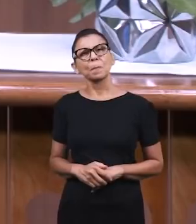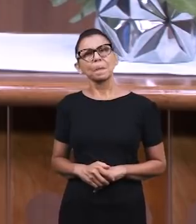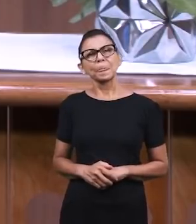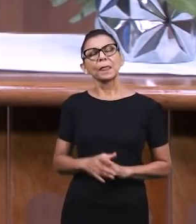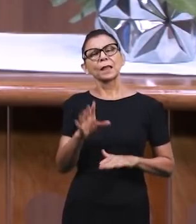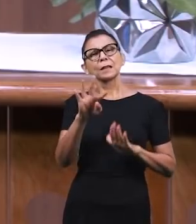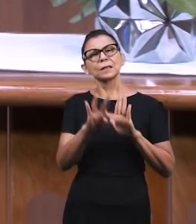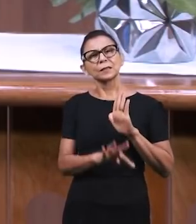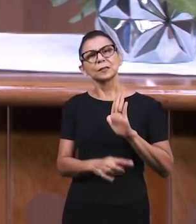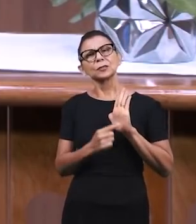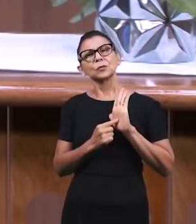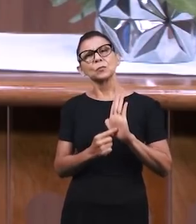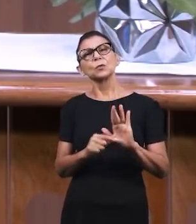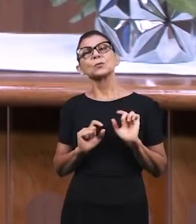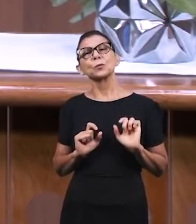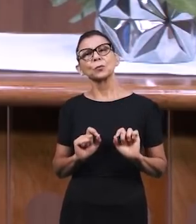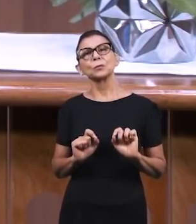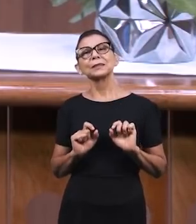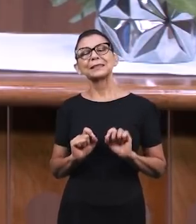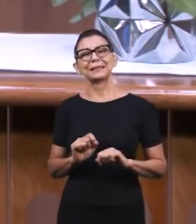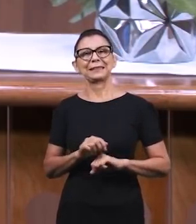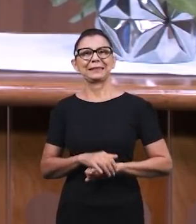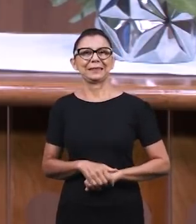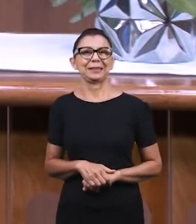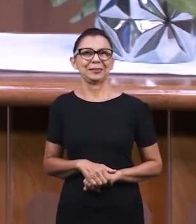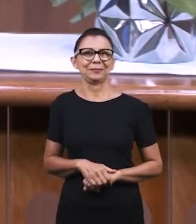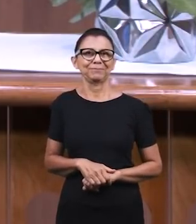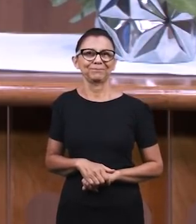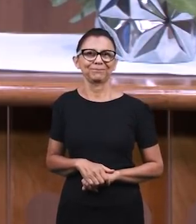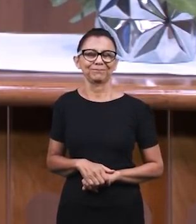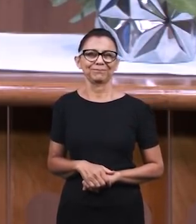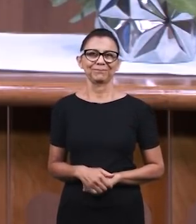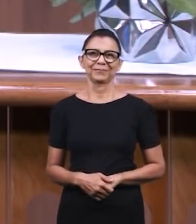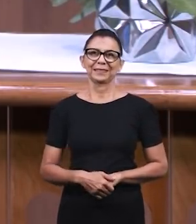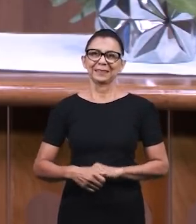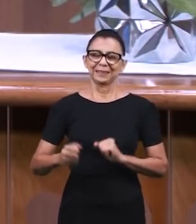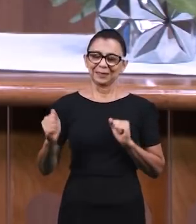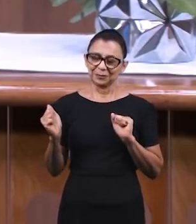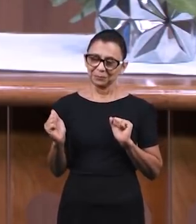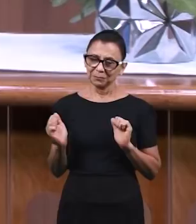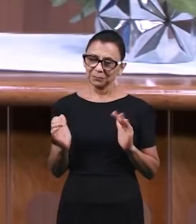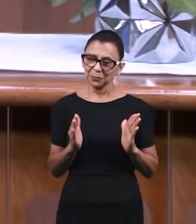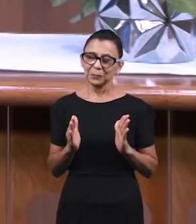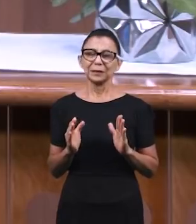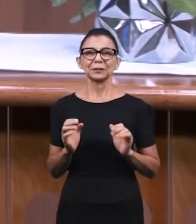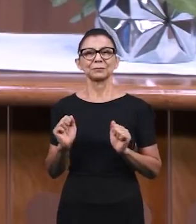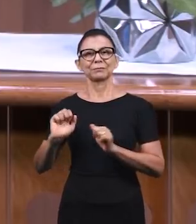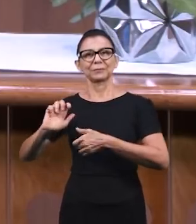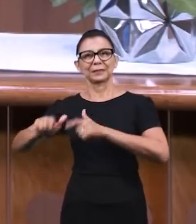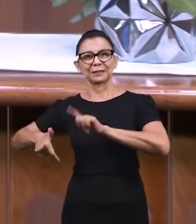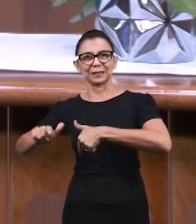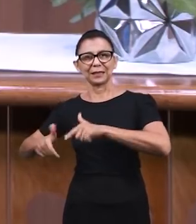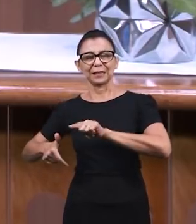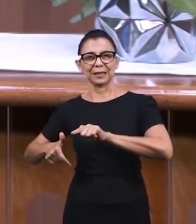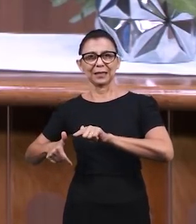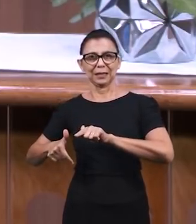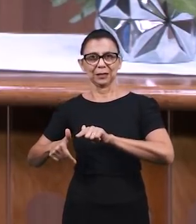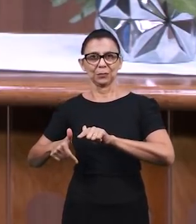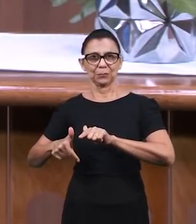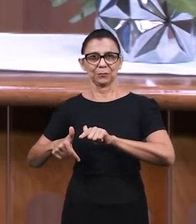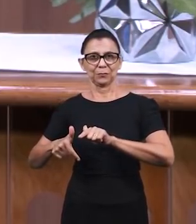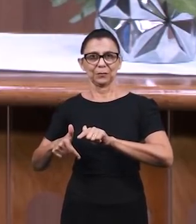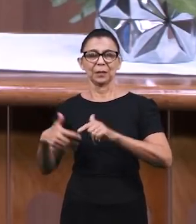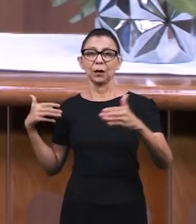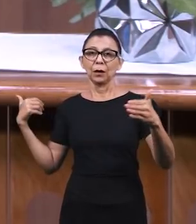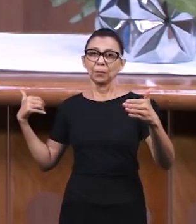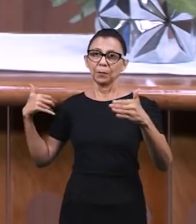desse texto, disso aqui? Qual a aplicação disso, desse momento de Israel ali, para o momento que nós